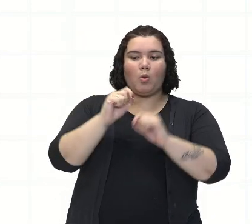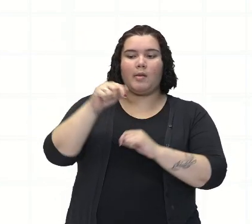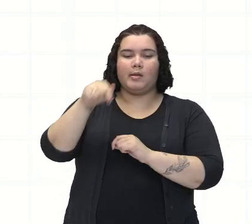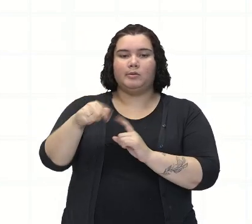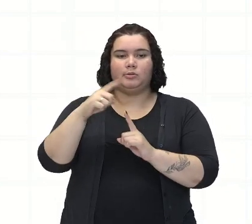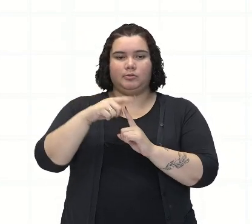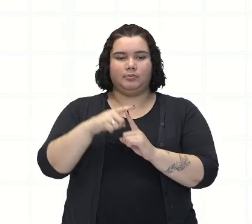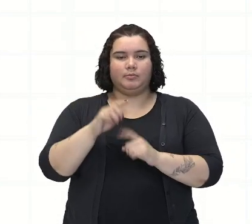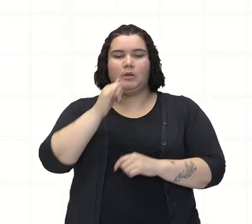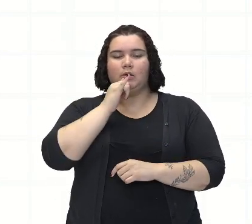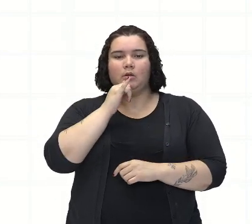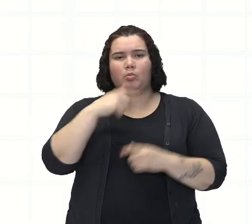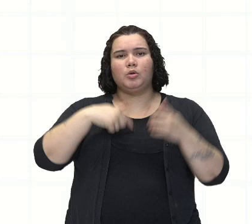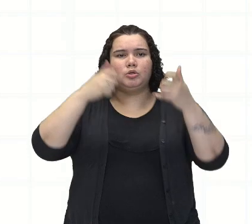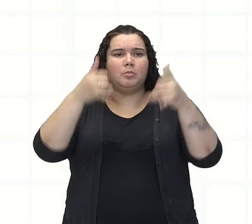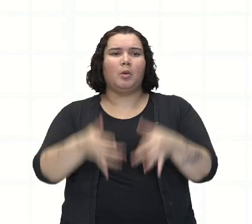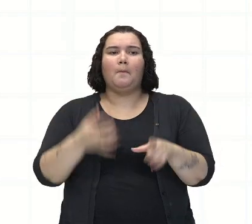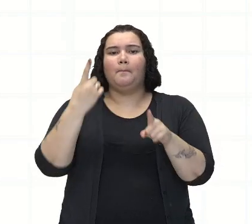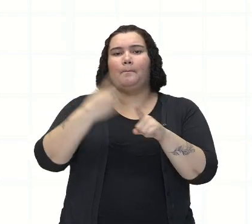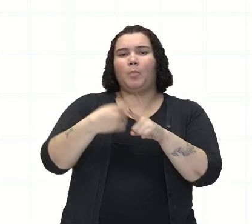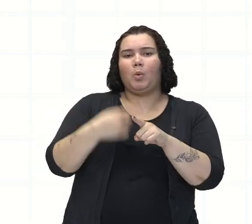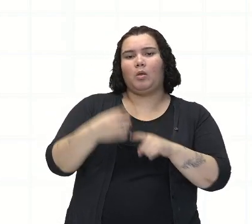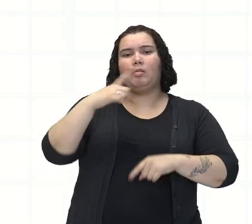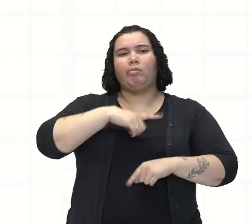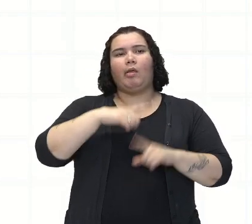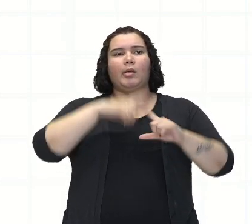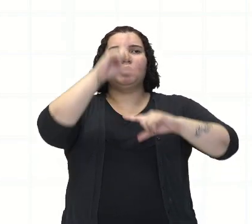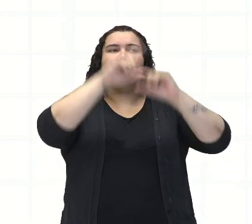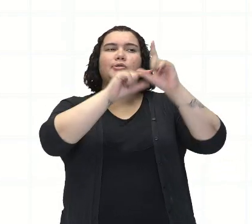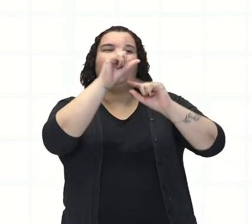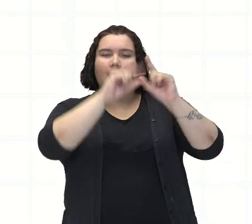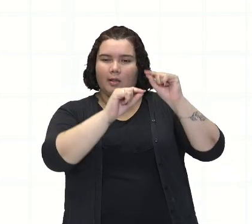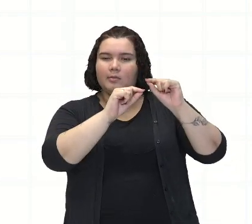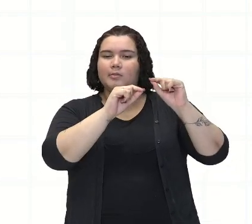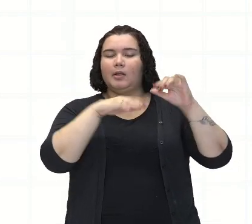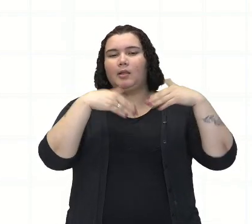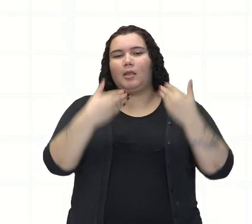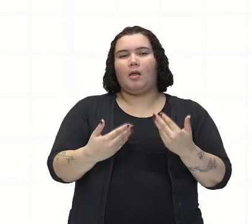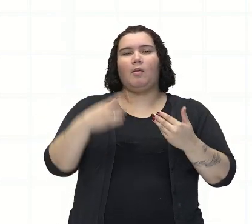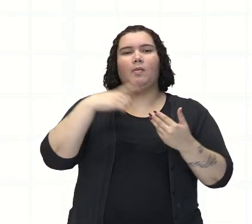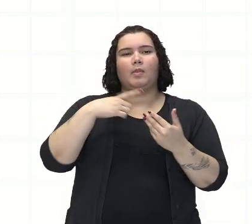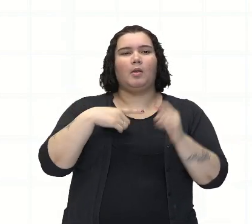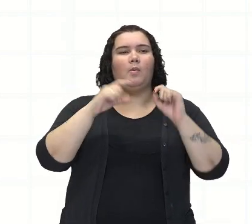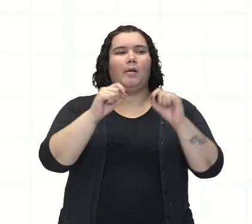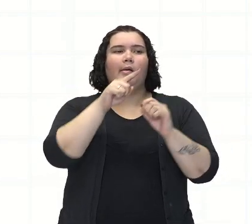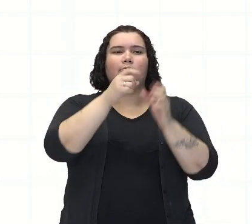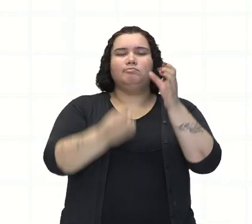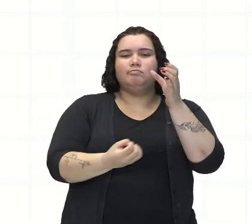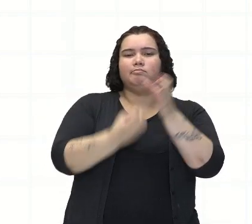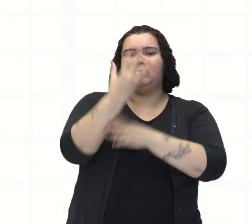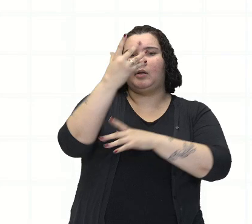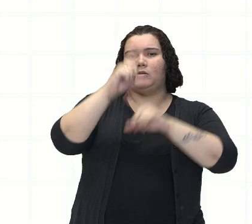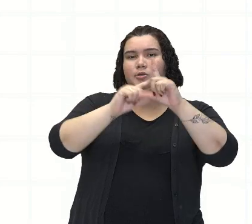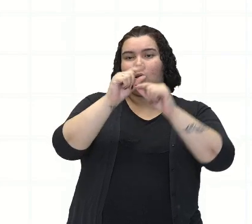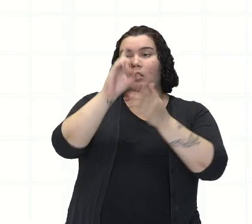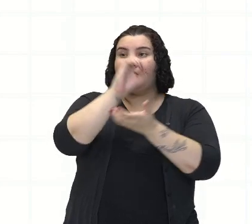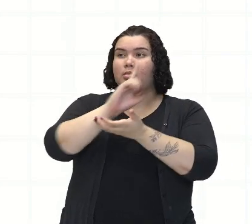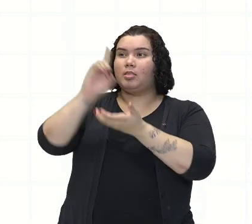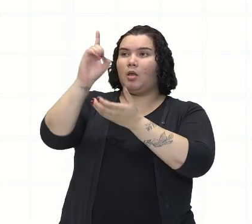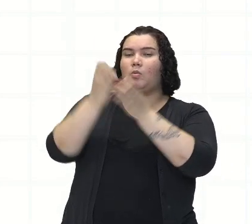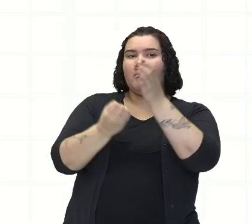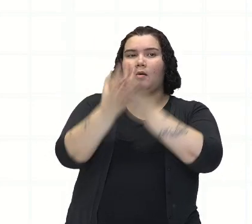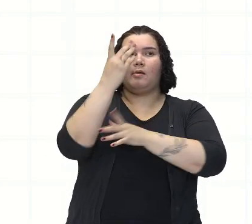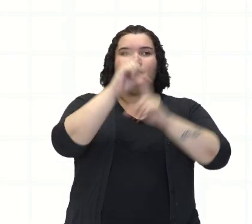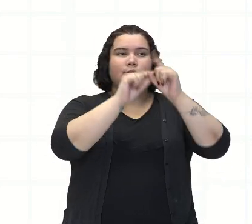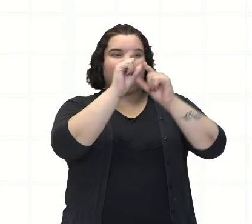escrever um conto de por que existem estrelas. Vou falar de um deus e esse deus estava se sentindo muito sozinho e fez as estrelas para acompanhar. Então eu